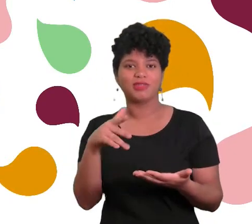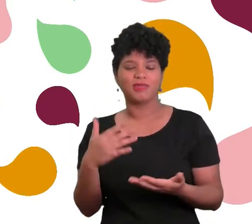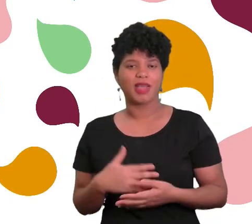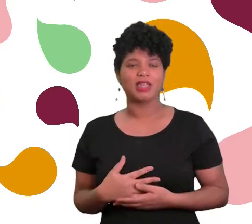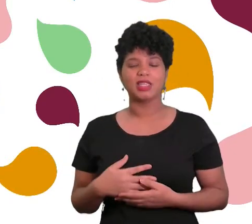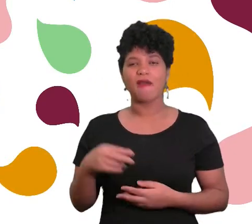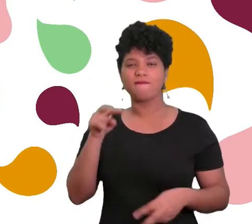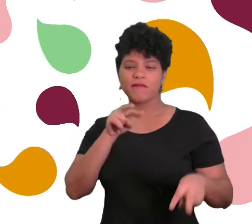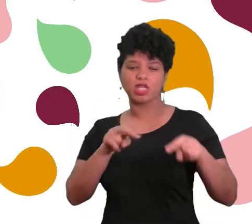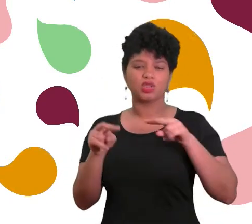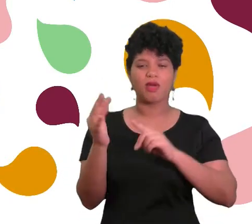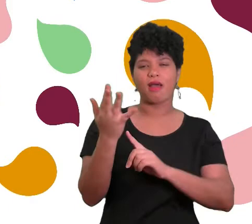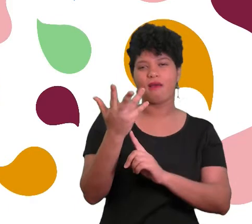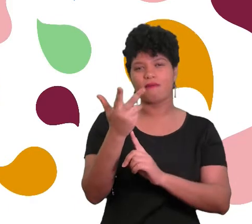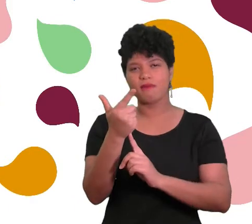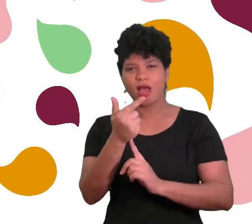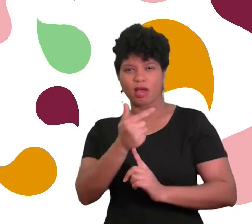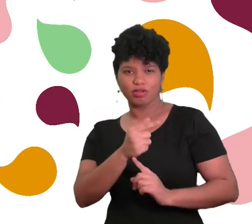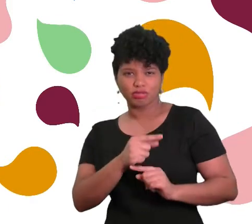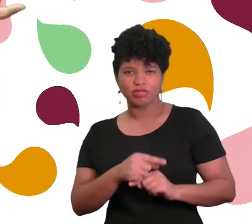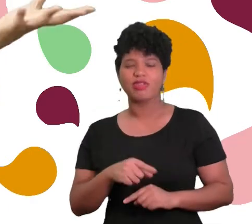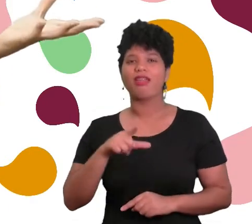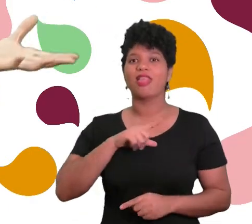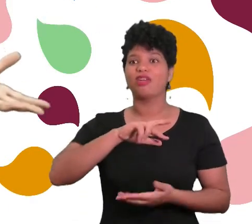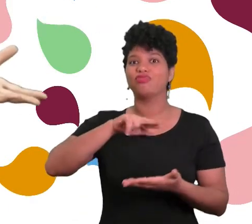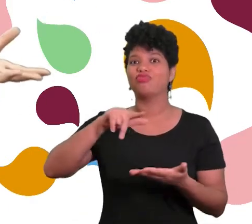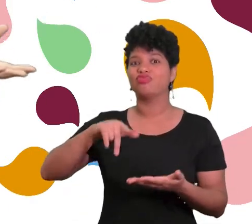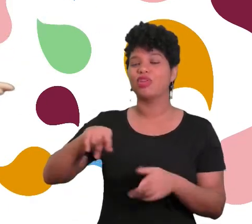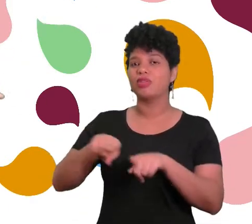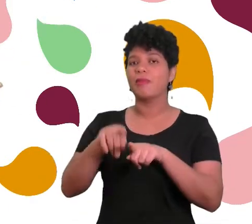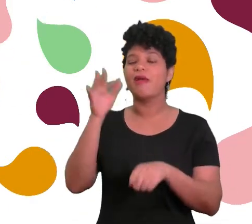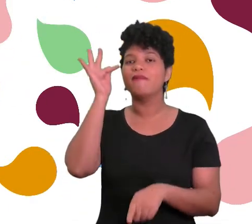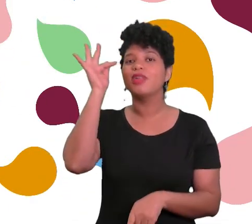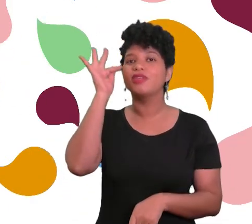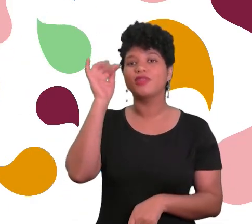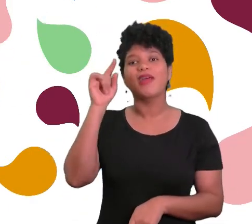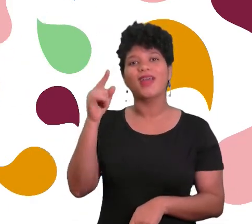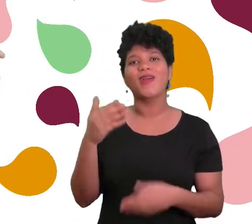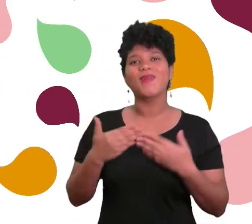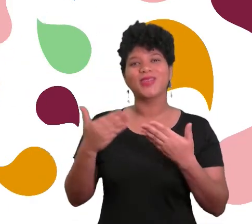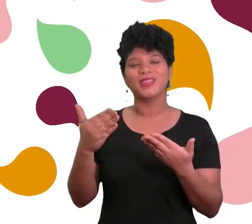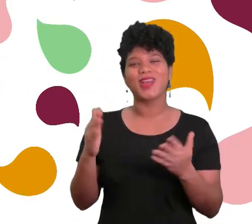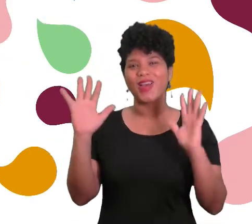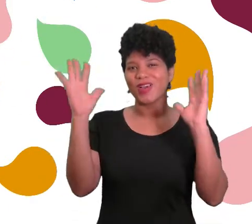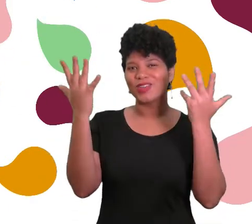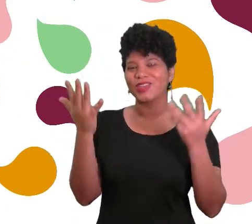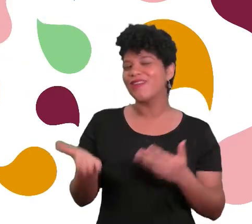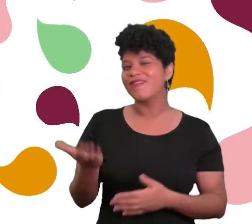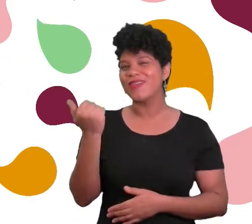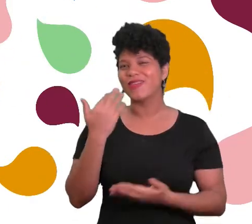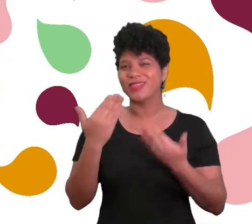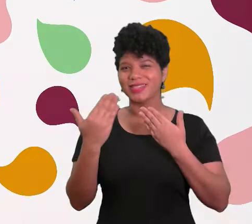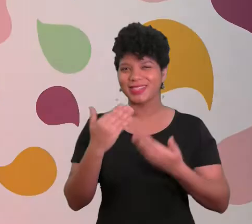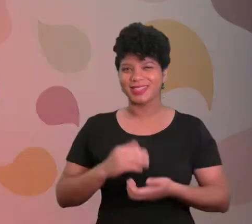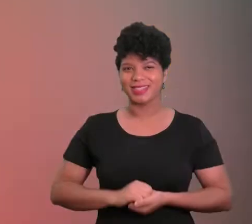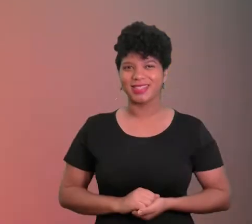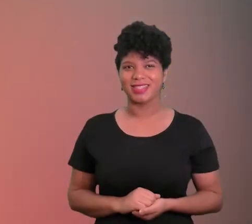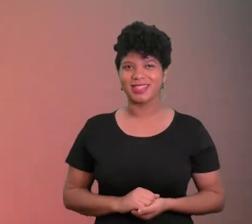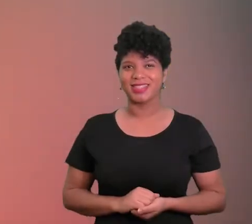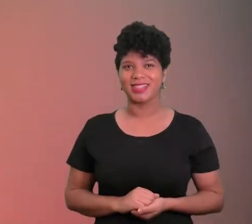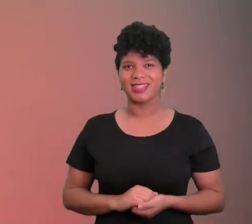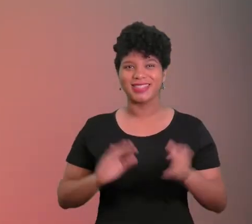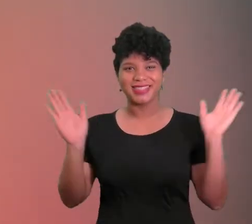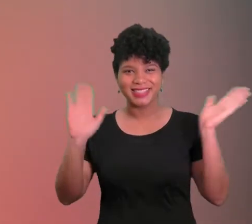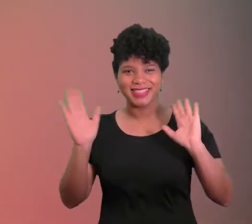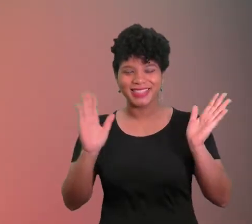corpo, música e filosofia. E eles sediaram os shows que vão acontecer aqui no DH Fest. Vamos falar com eles agora. Fala